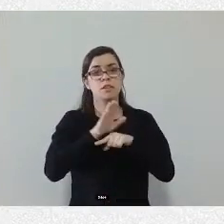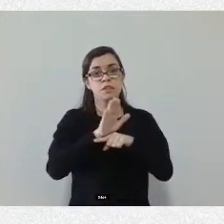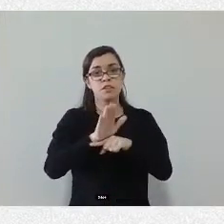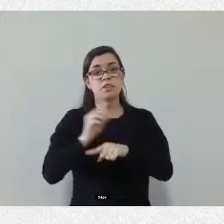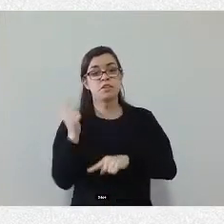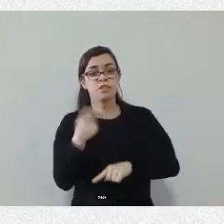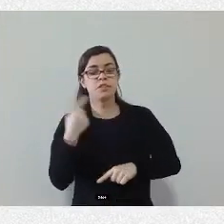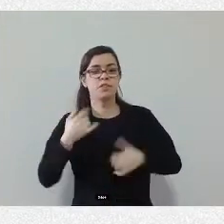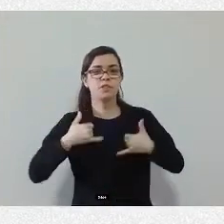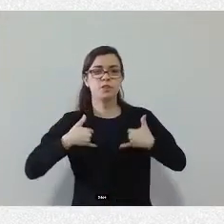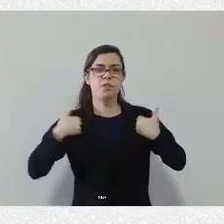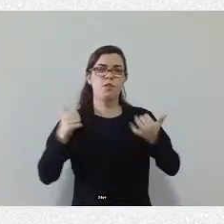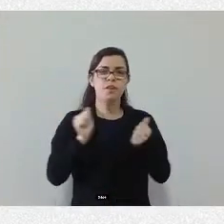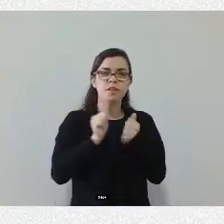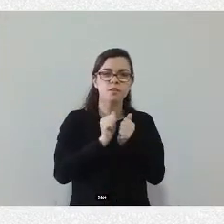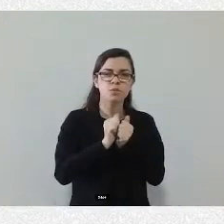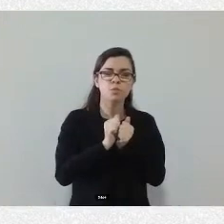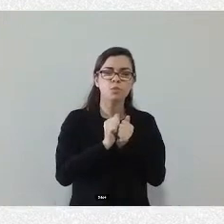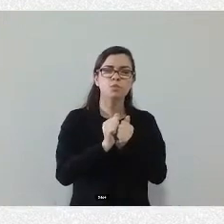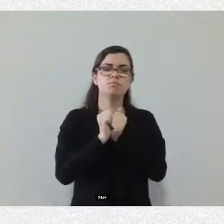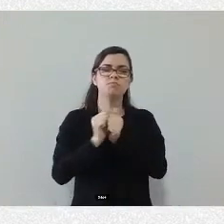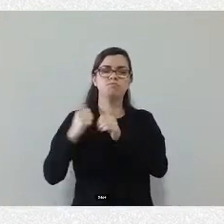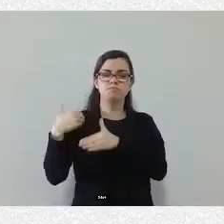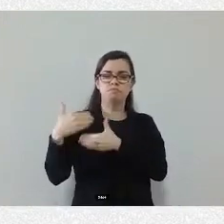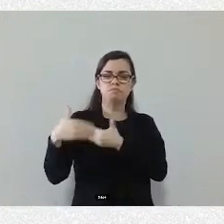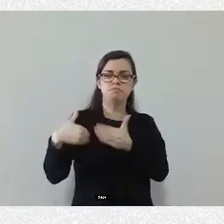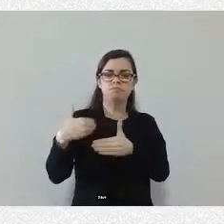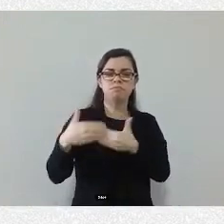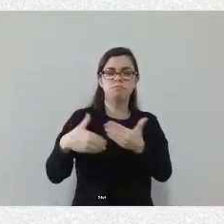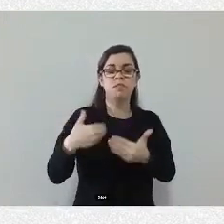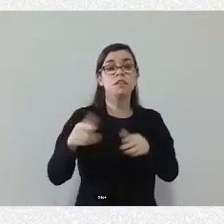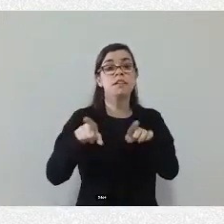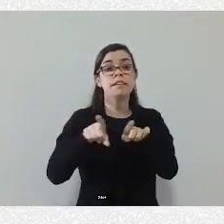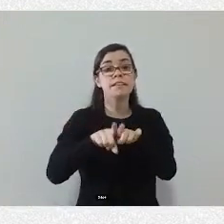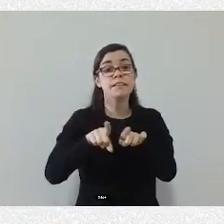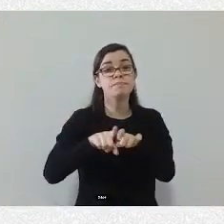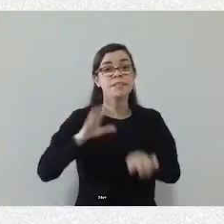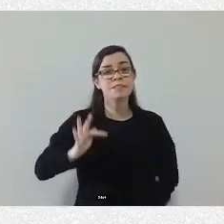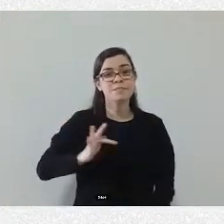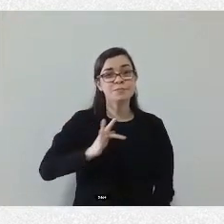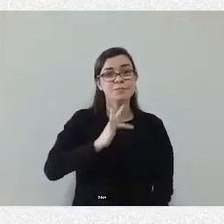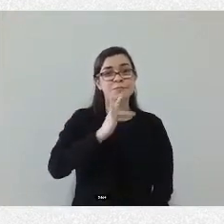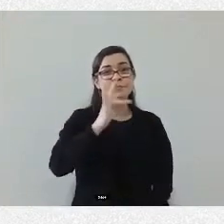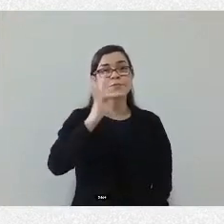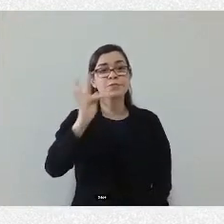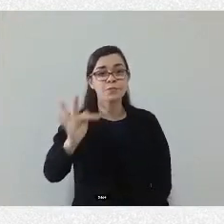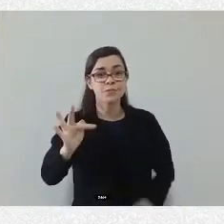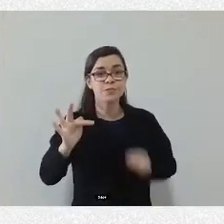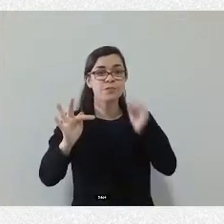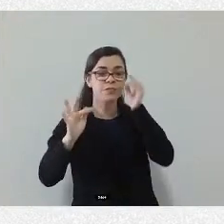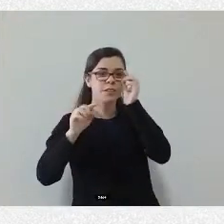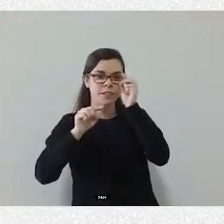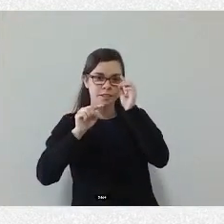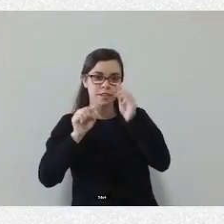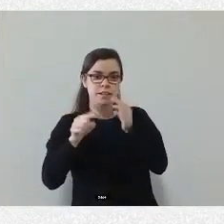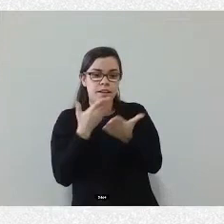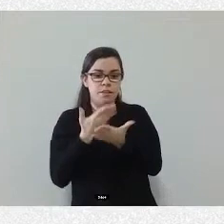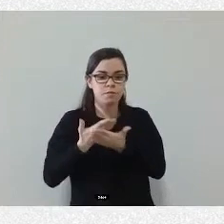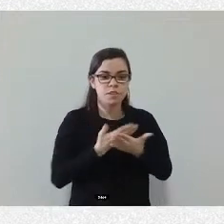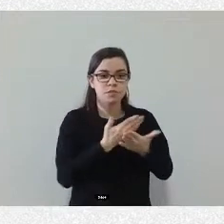mais prazeroso ainda vai ser desfrutar dos resultados que a observação desse estudo vai nos